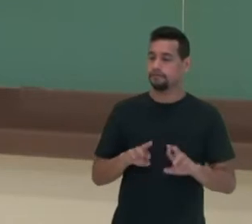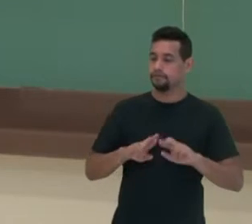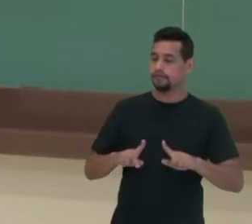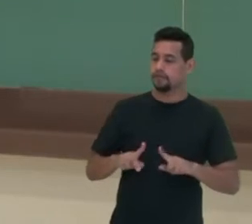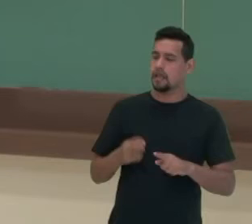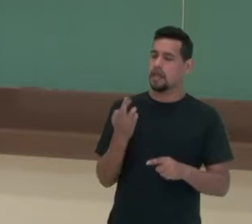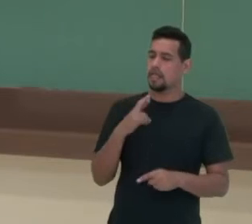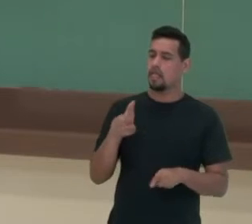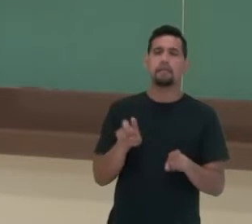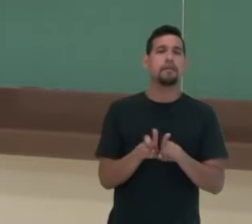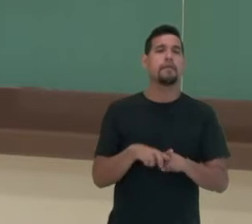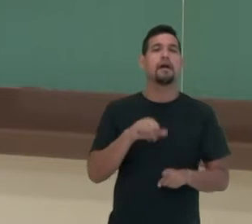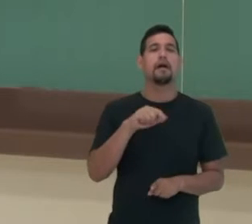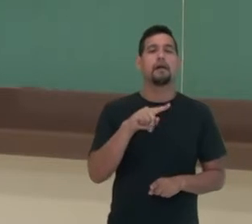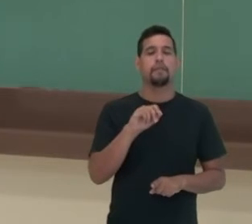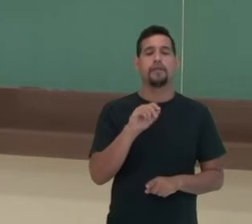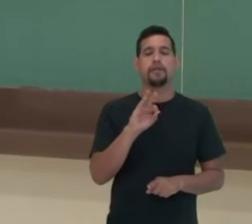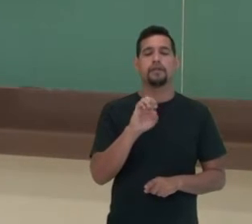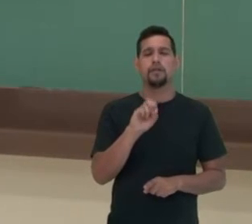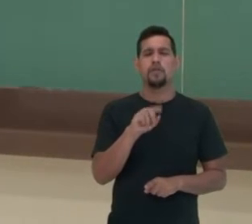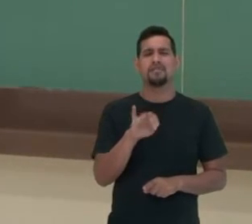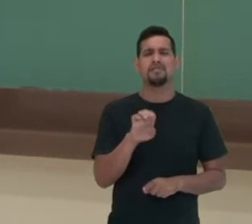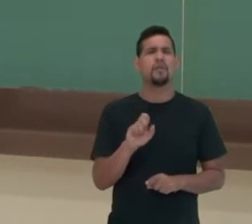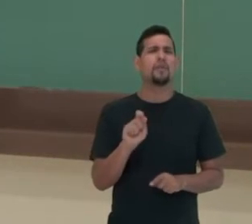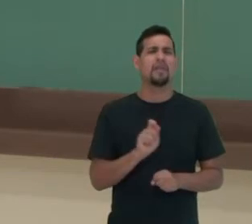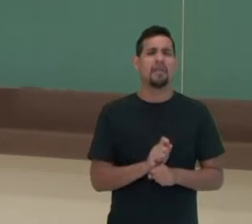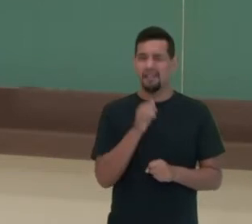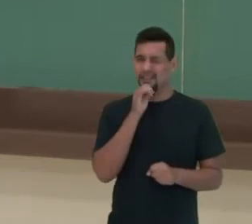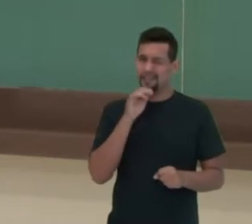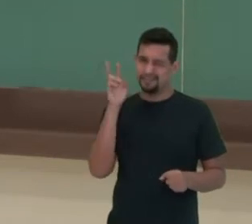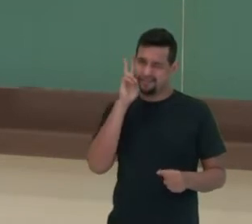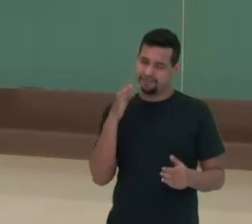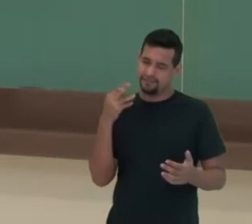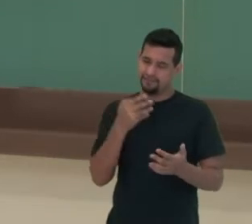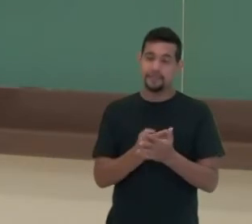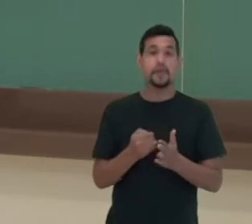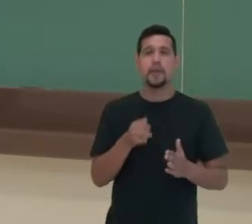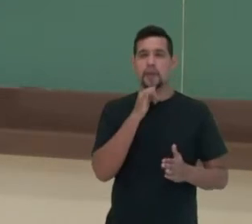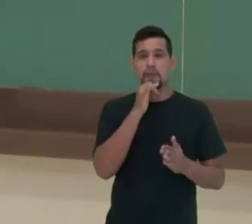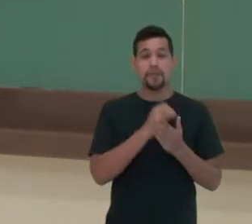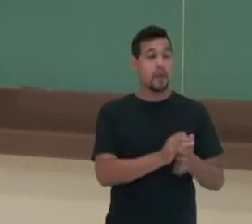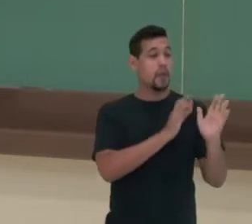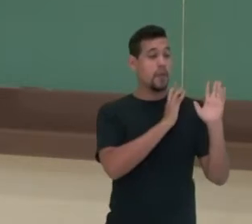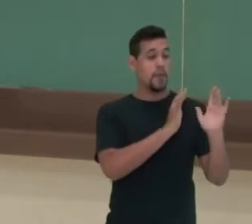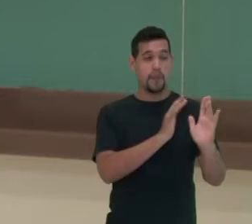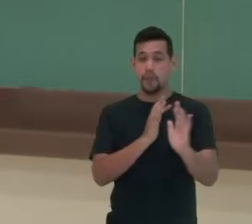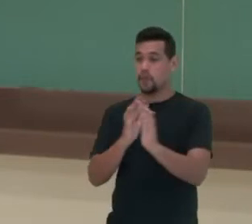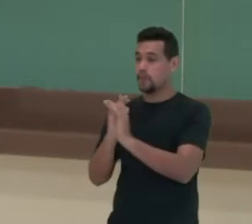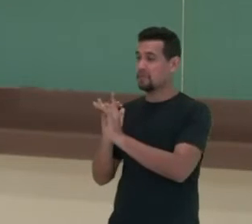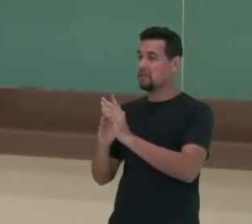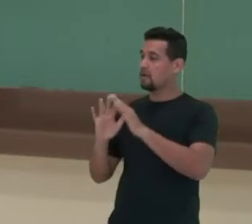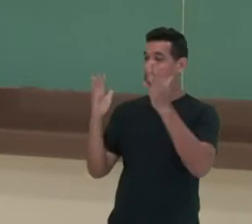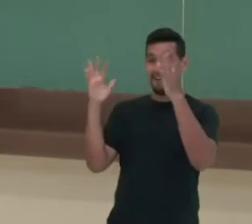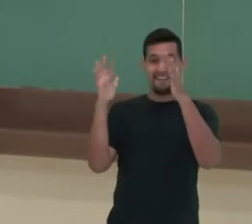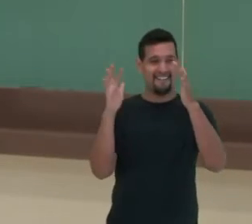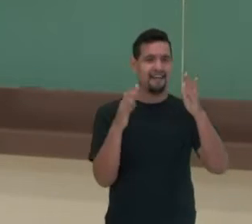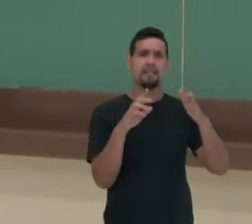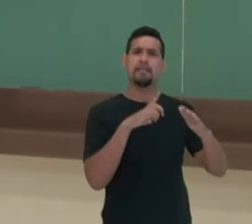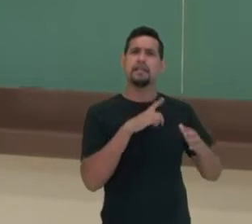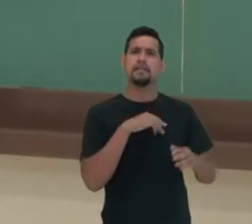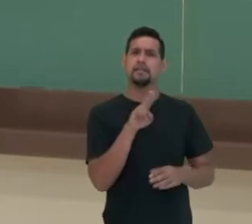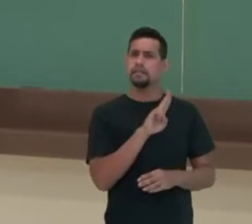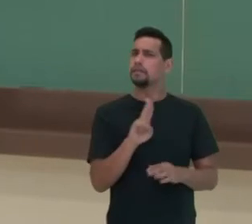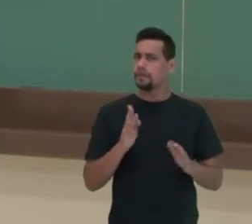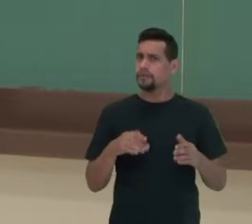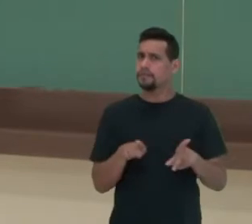apoteose no Império Romano. Outra coisa, aquela história da entrada triunfal é bacana porque tem essa expressão nos